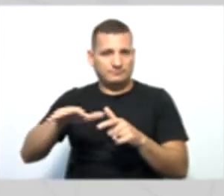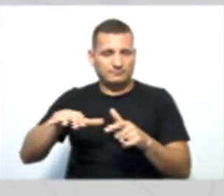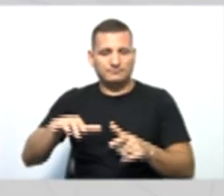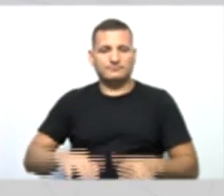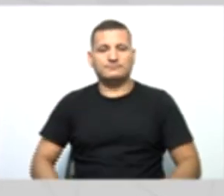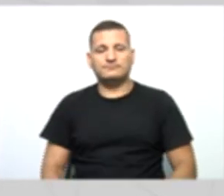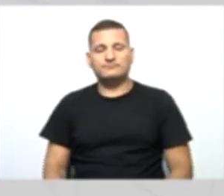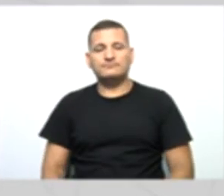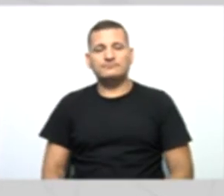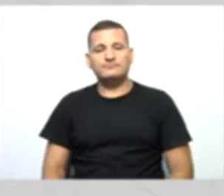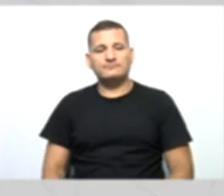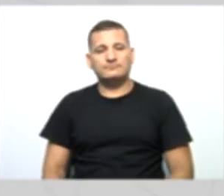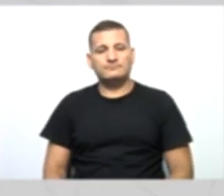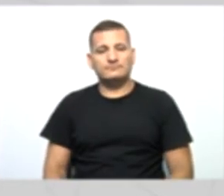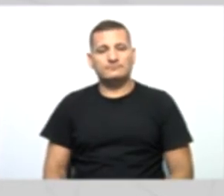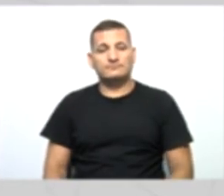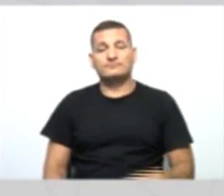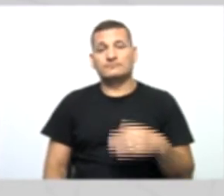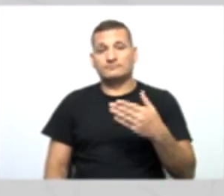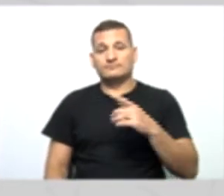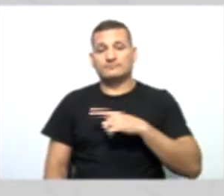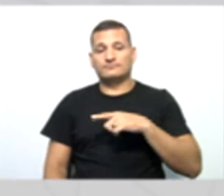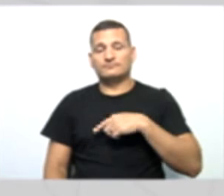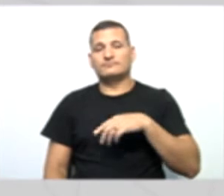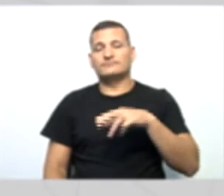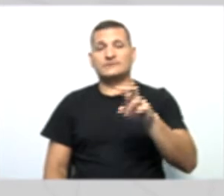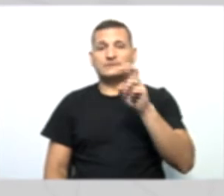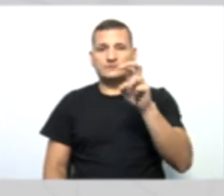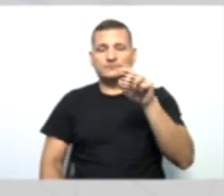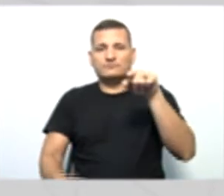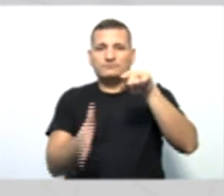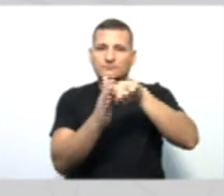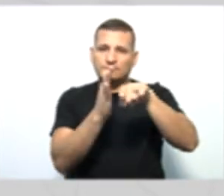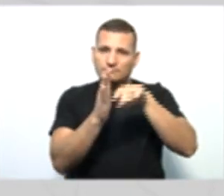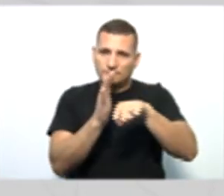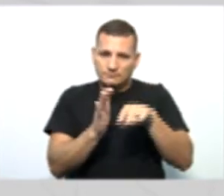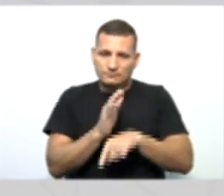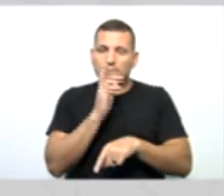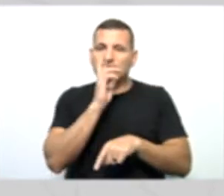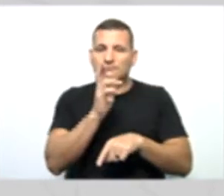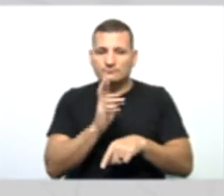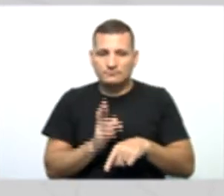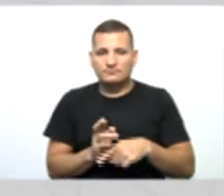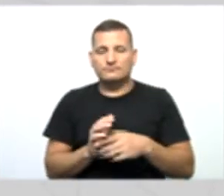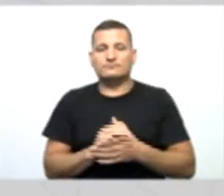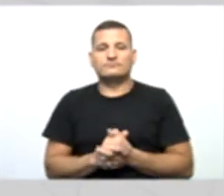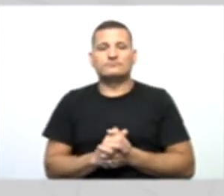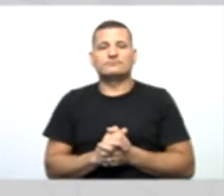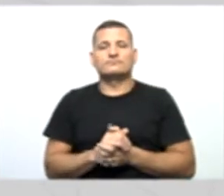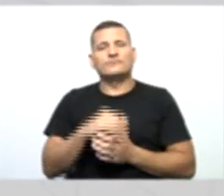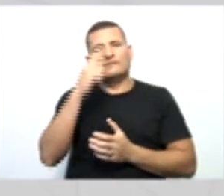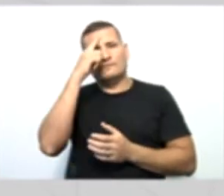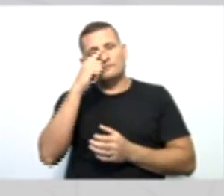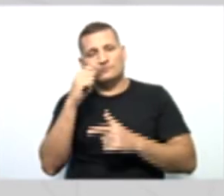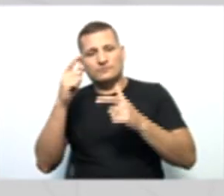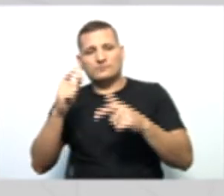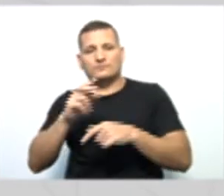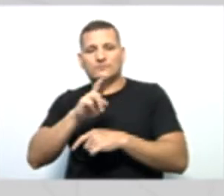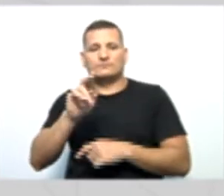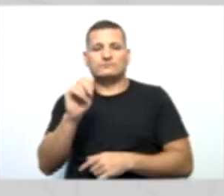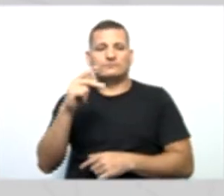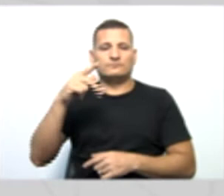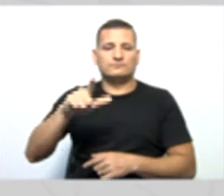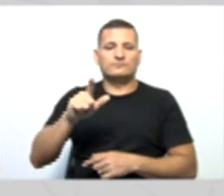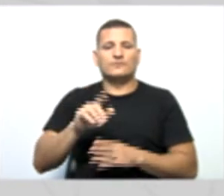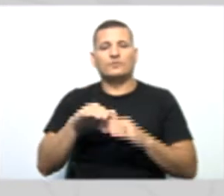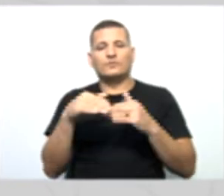local. Então, são 5 questões que devem ser respondidas. Qual que é a vocação econômica local, o nome do APL,